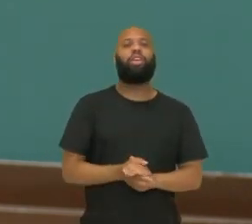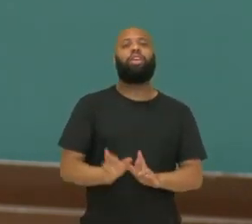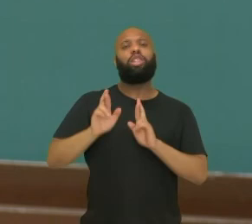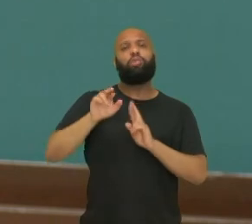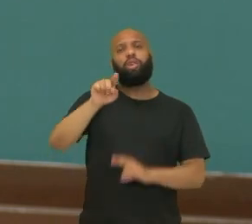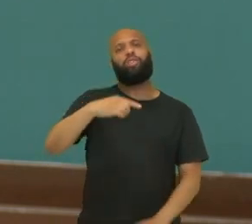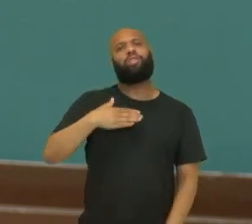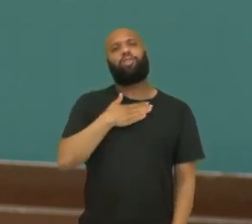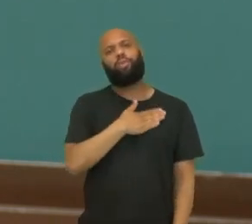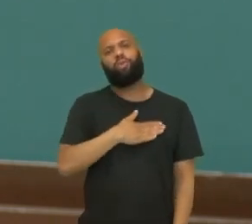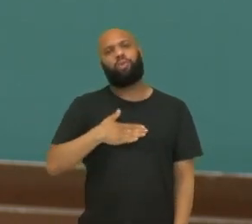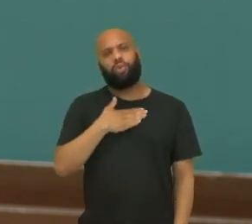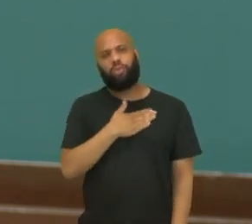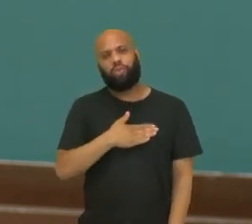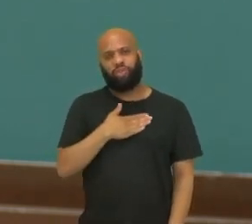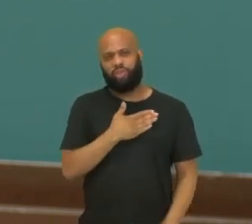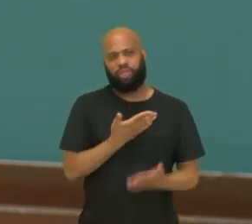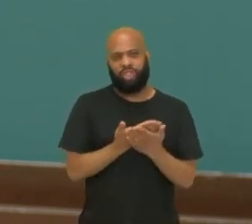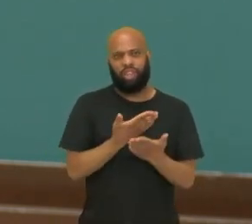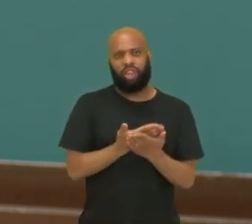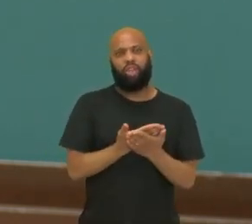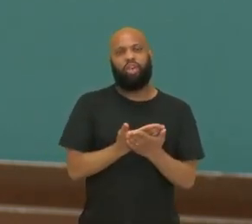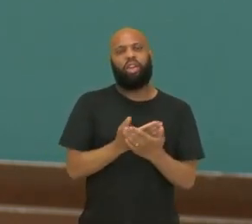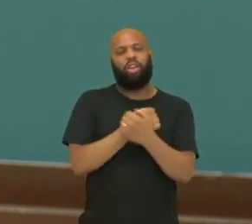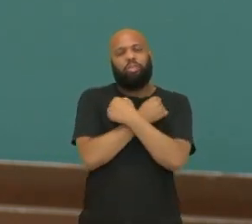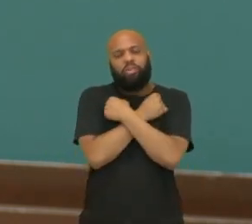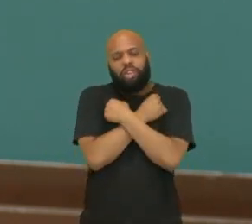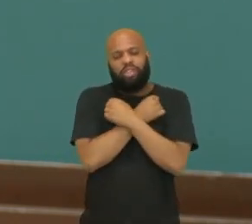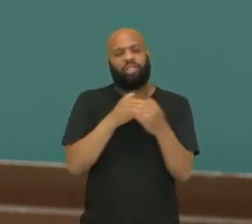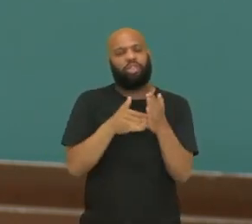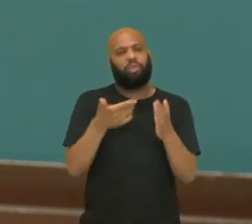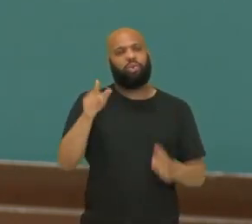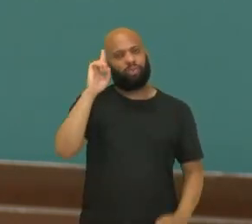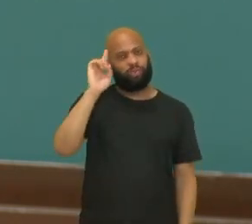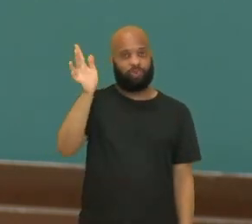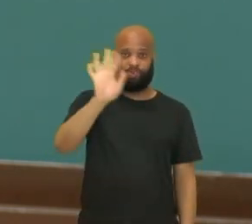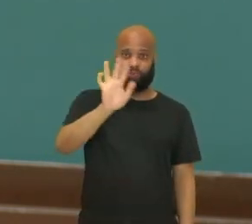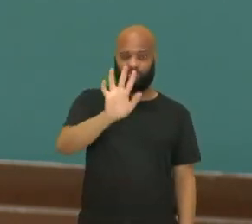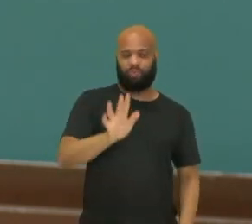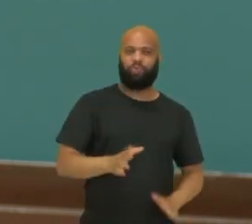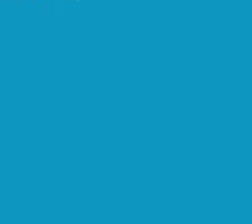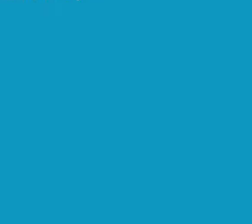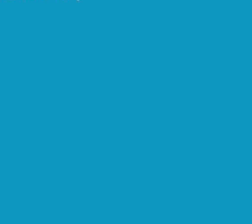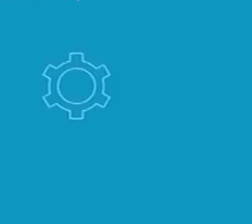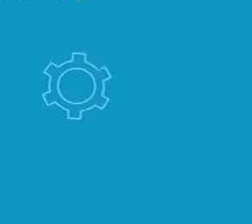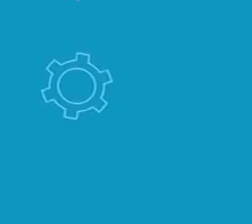Espero que vocês tenham gostado. Desejo sucesso, um forte abraço e até uma outra oportunidade.